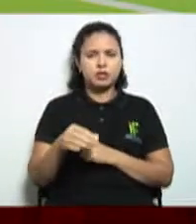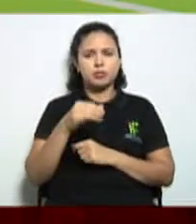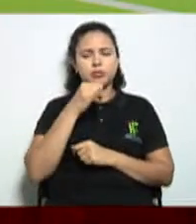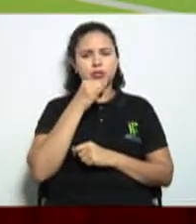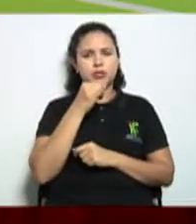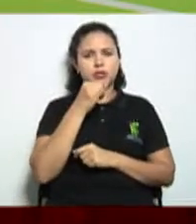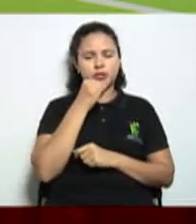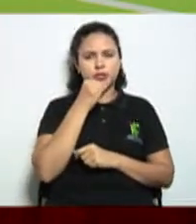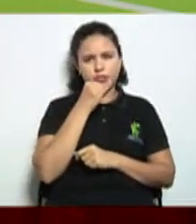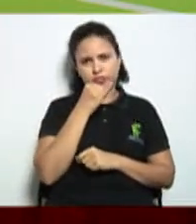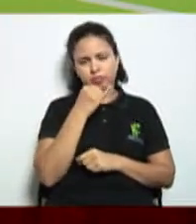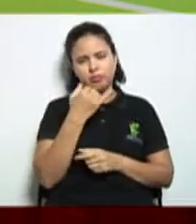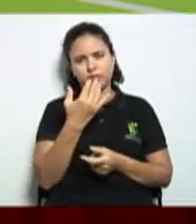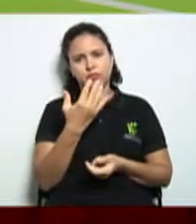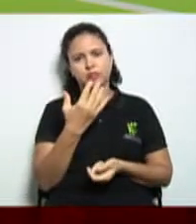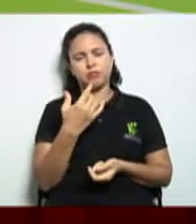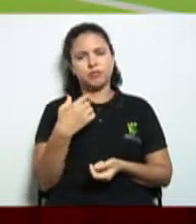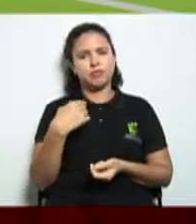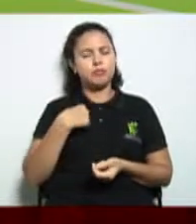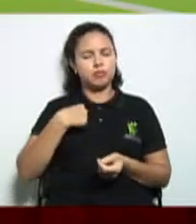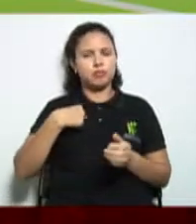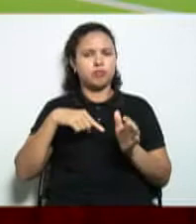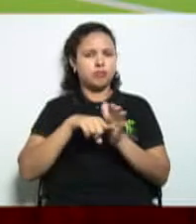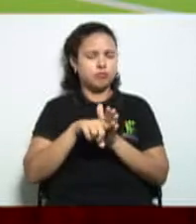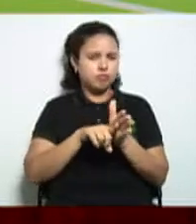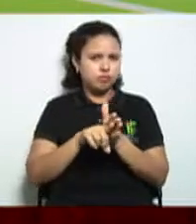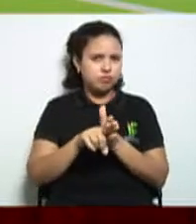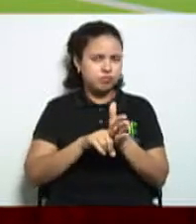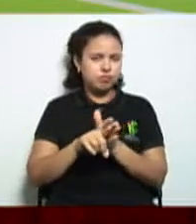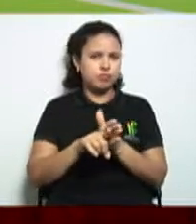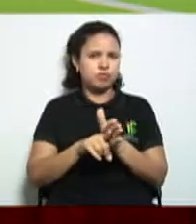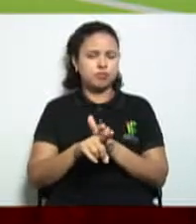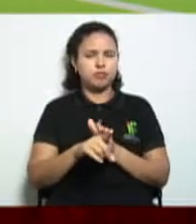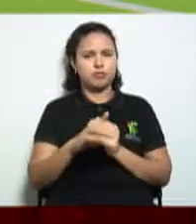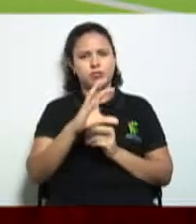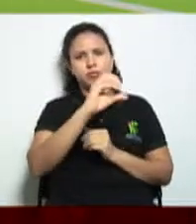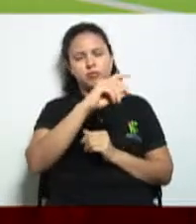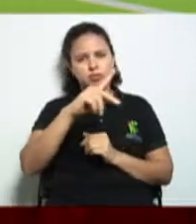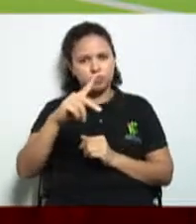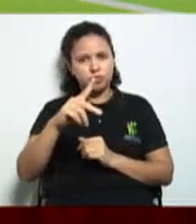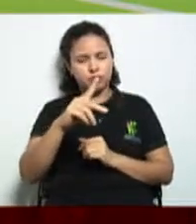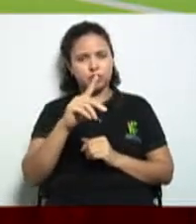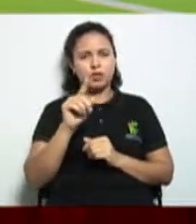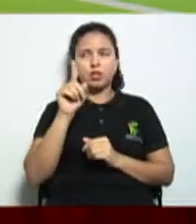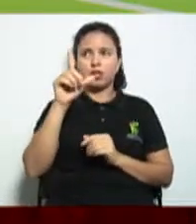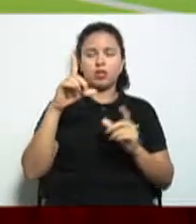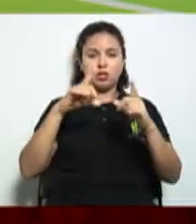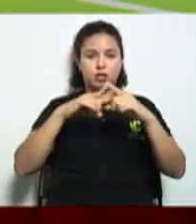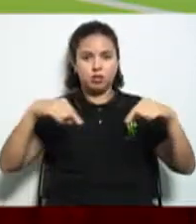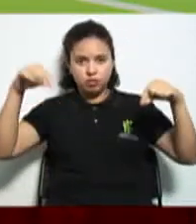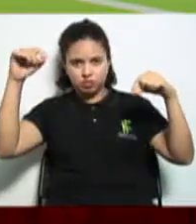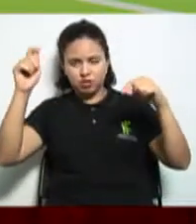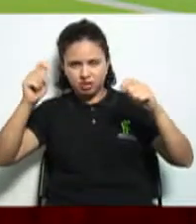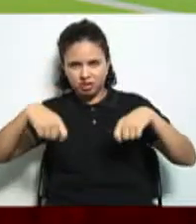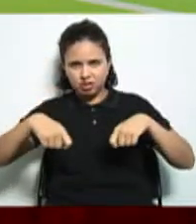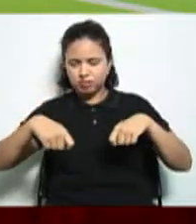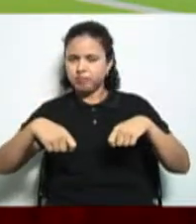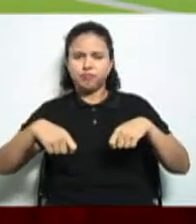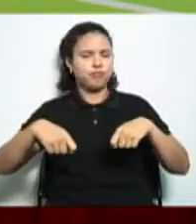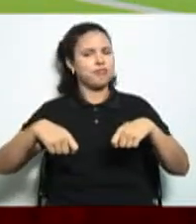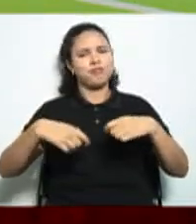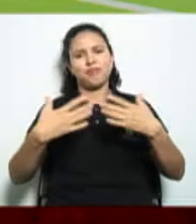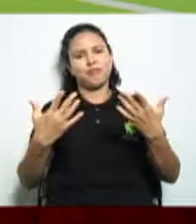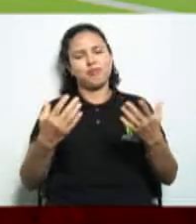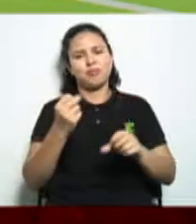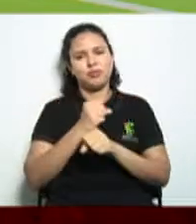leiteira lá na Lua. Aí não dá. É um pouco mais complicado, né? Talvez daqui uns anos, quem sabe, né? Hoje é mais difícil, né, professora? Não é